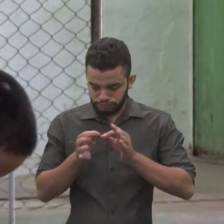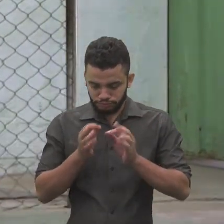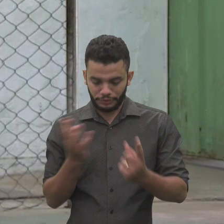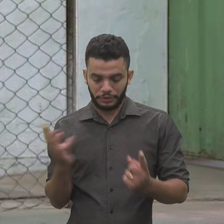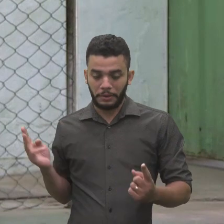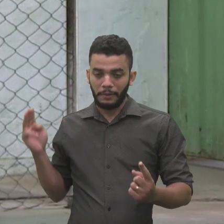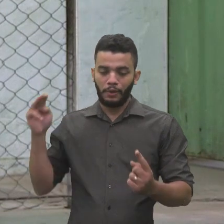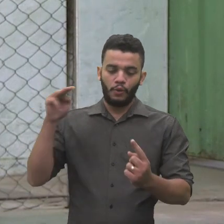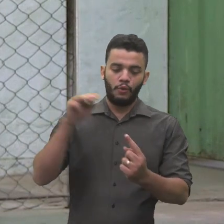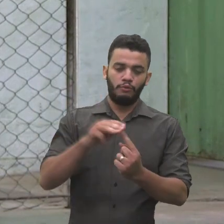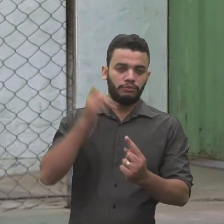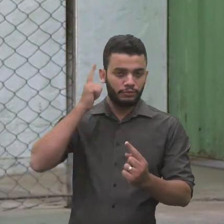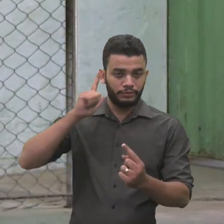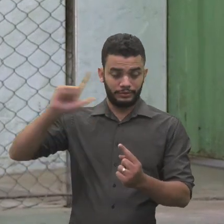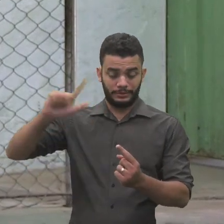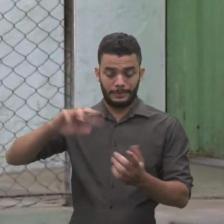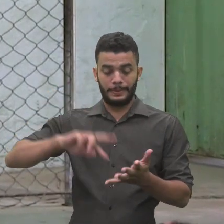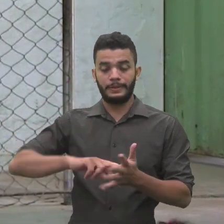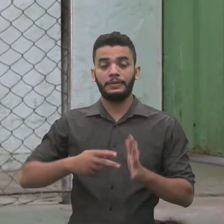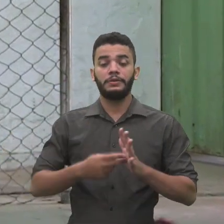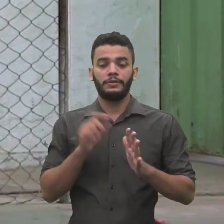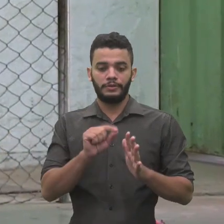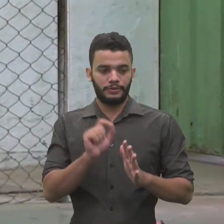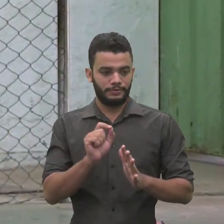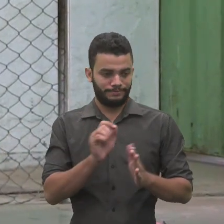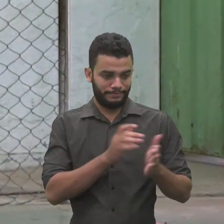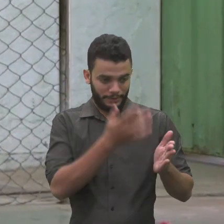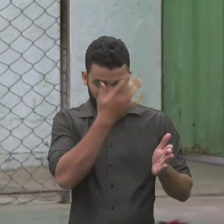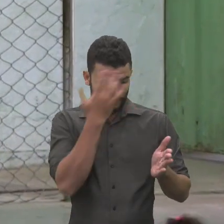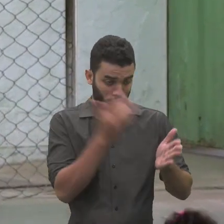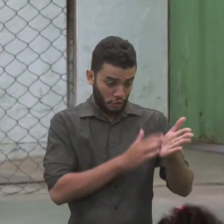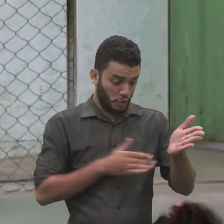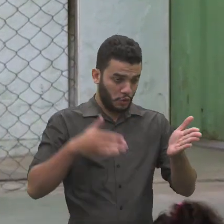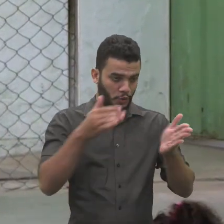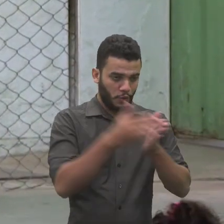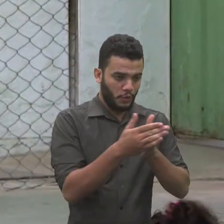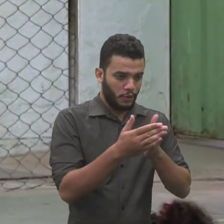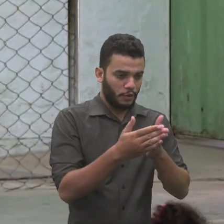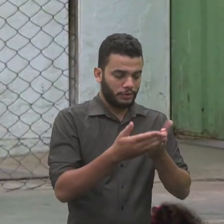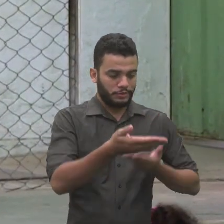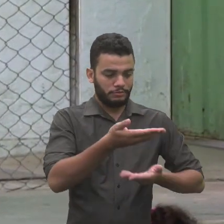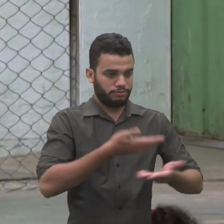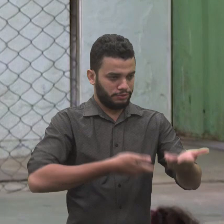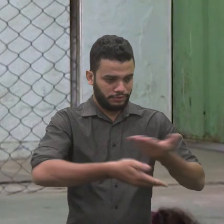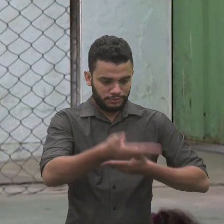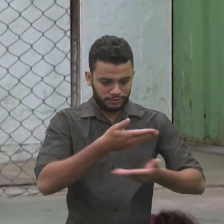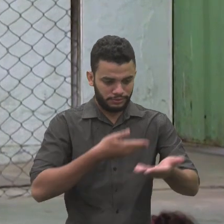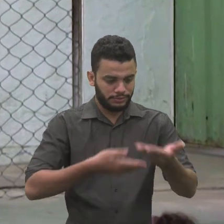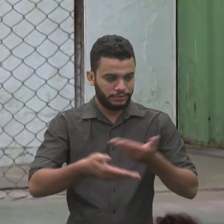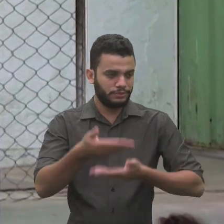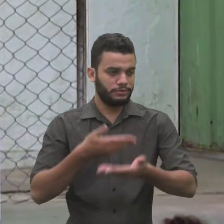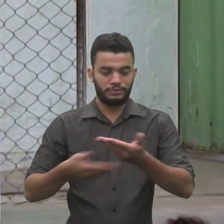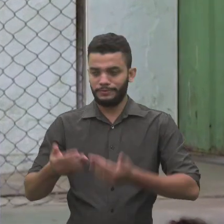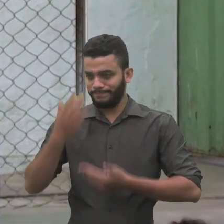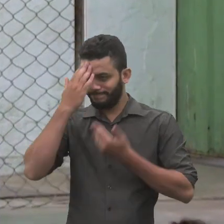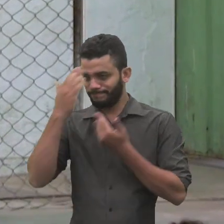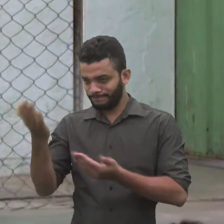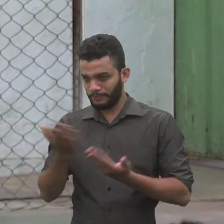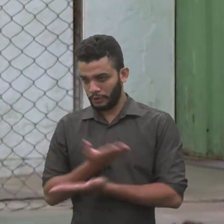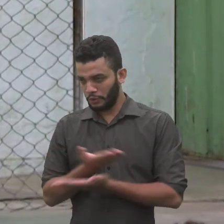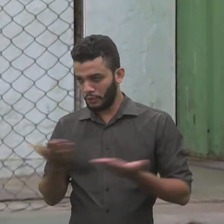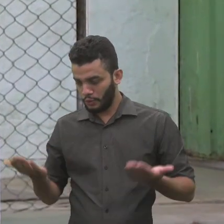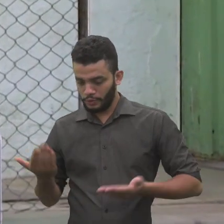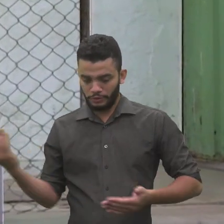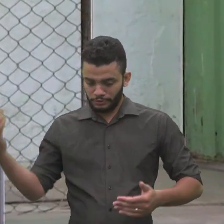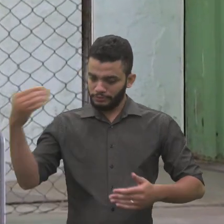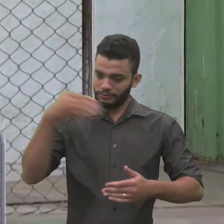Metas, que é importante a participação de todos, tá bom? Então gostaria de agradecer todos envolvidos.